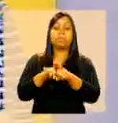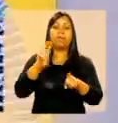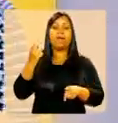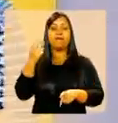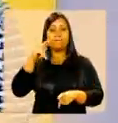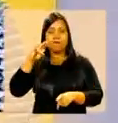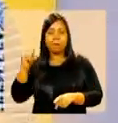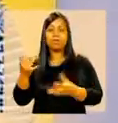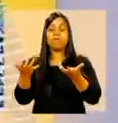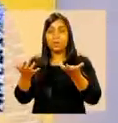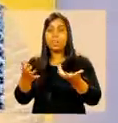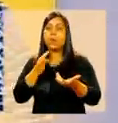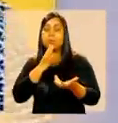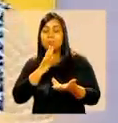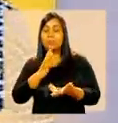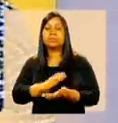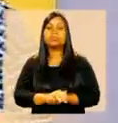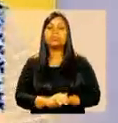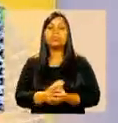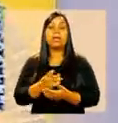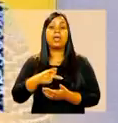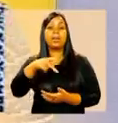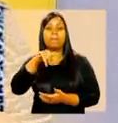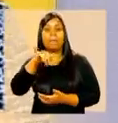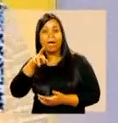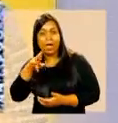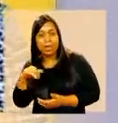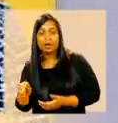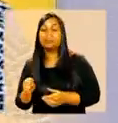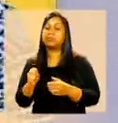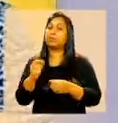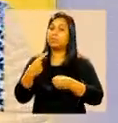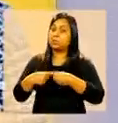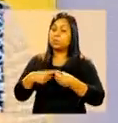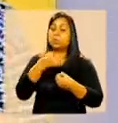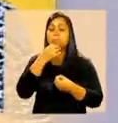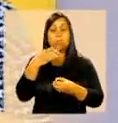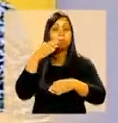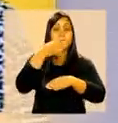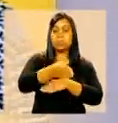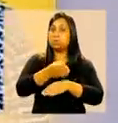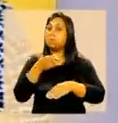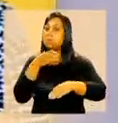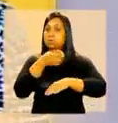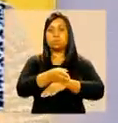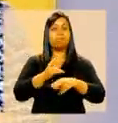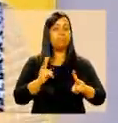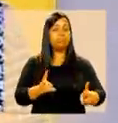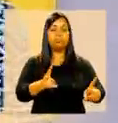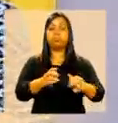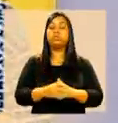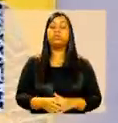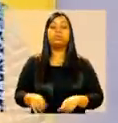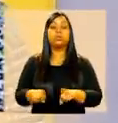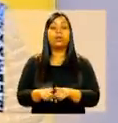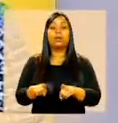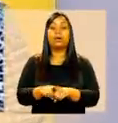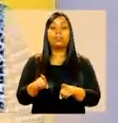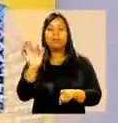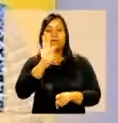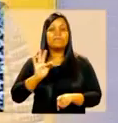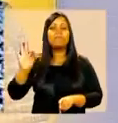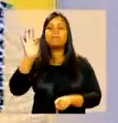fui, eu quero muito ir também. Paris é sempre uma cidade que vale a pena ir e voltar 1000 vezes. A França inteira, eu